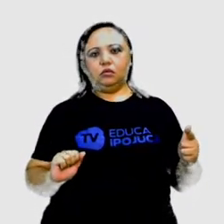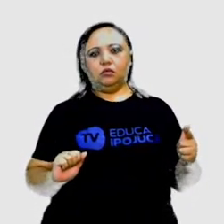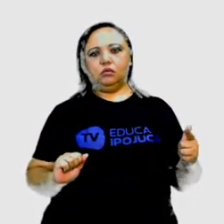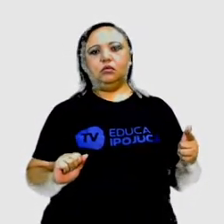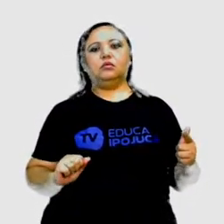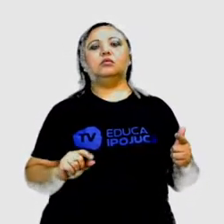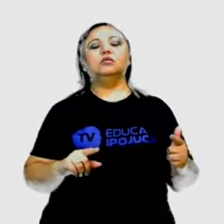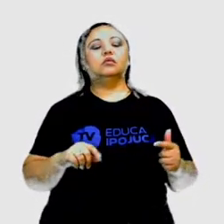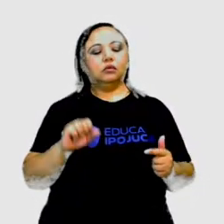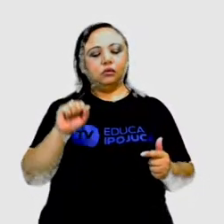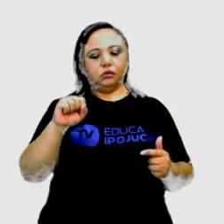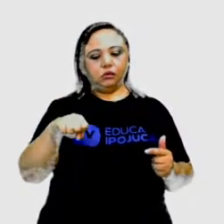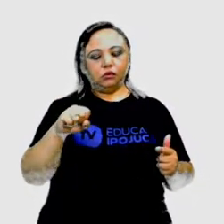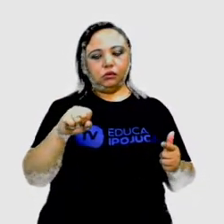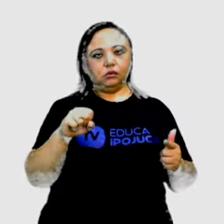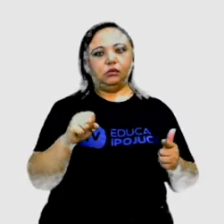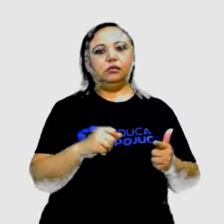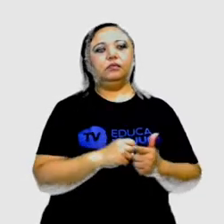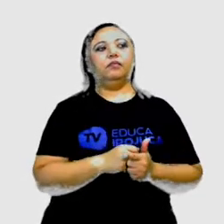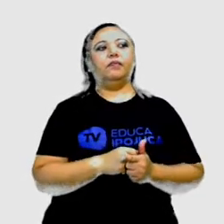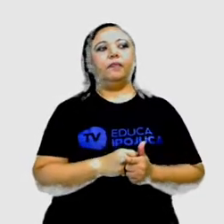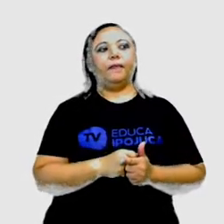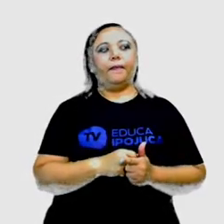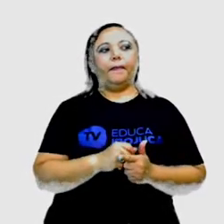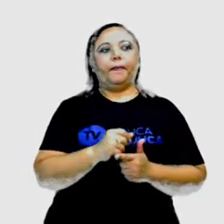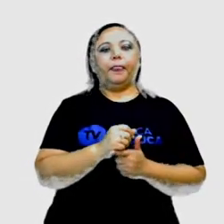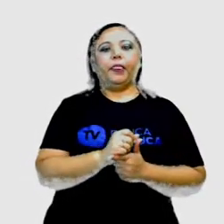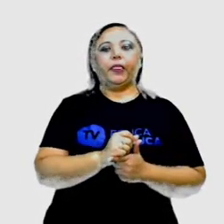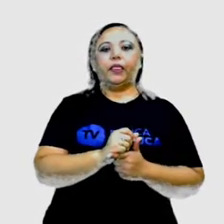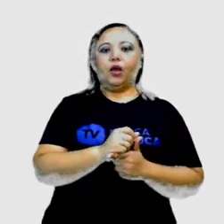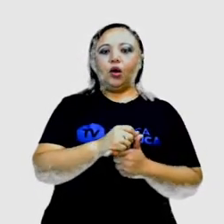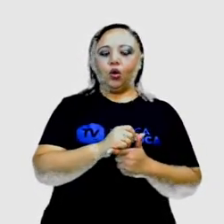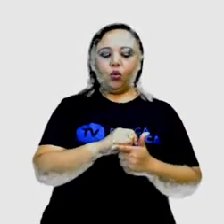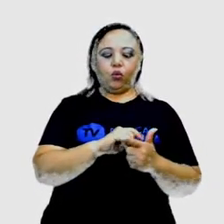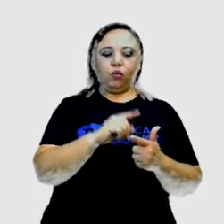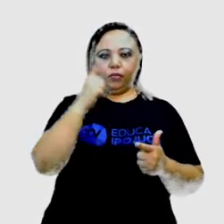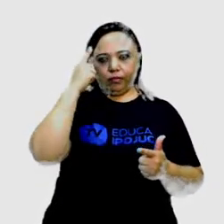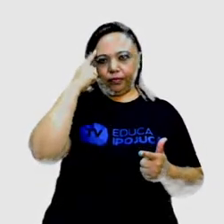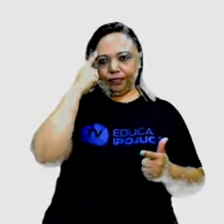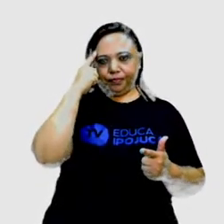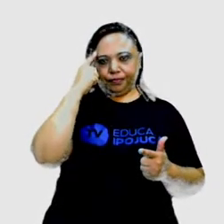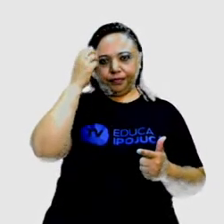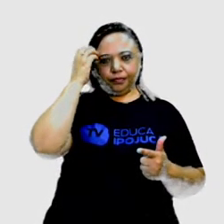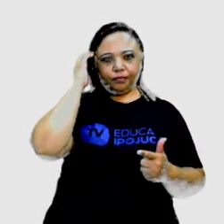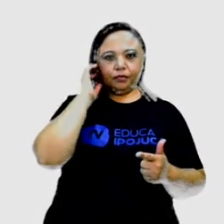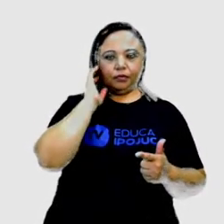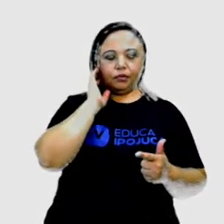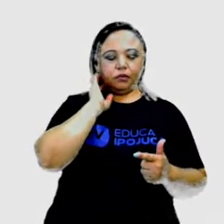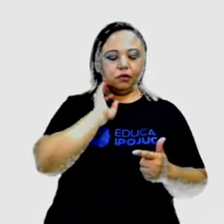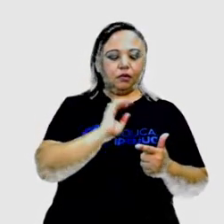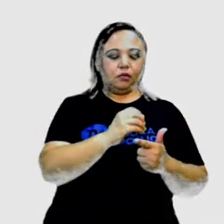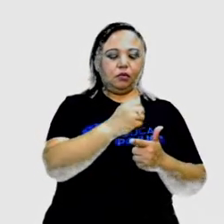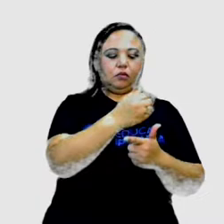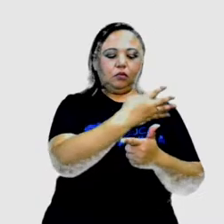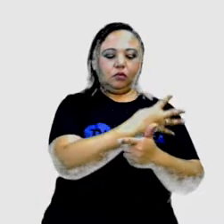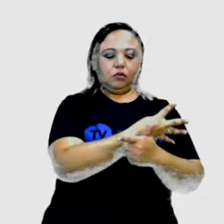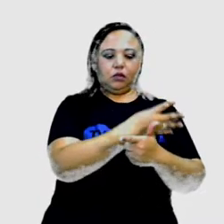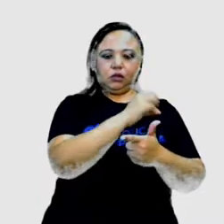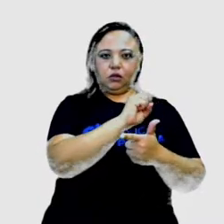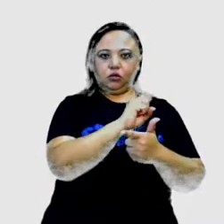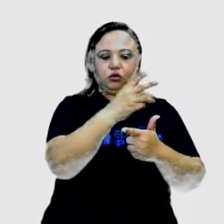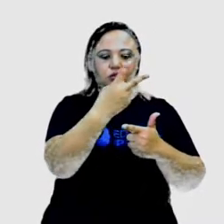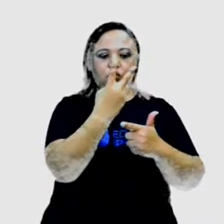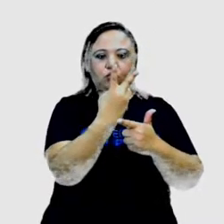Resposta: dá também. Inclusive, muitas formas diferentes. Vamos pensar? Dava para distribuir com